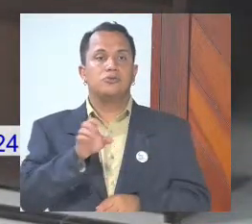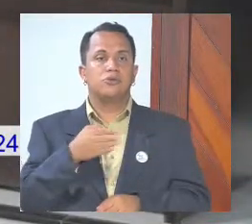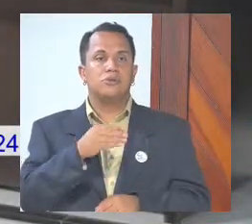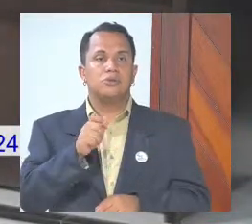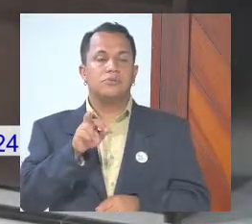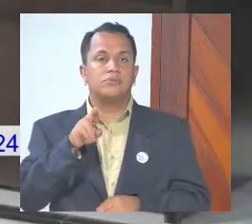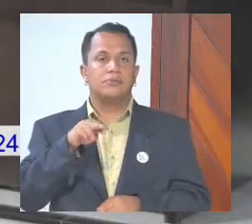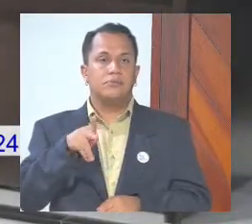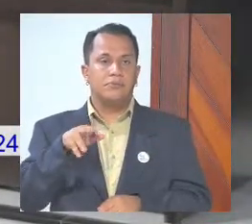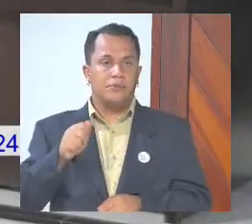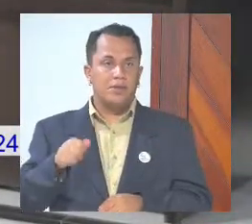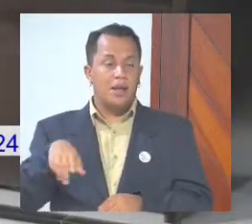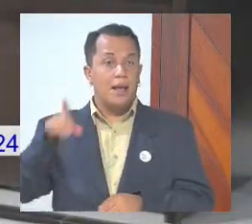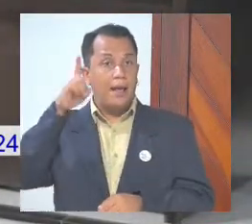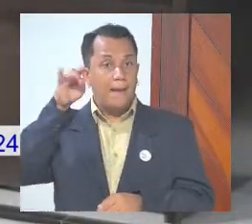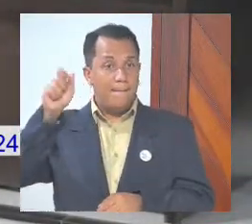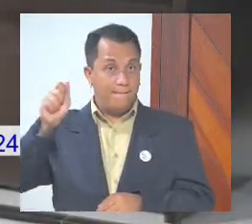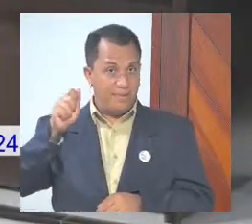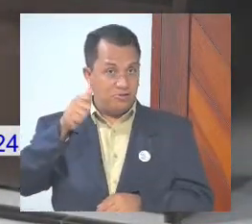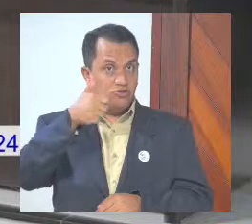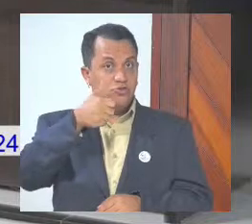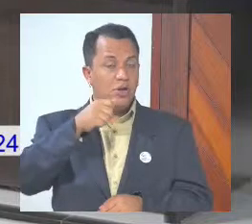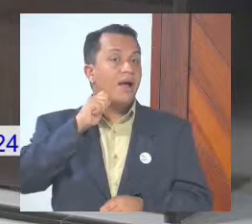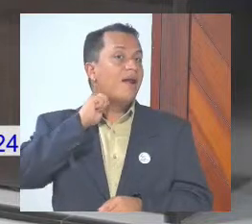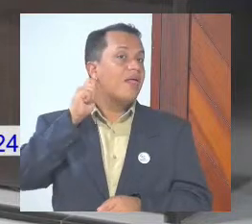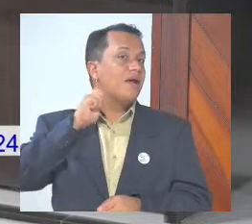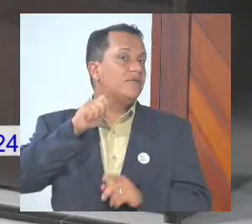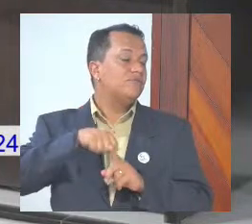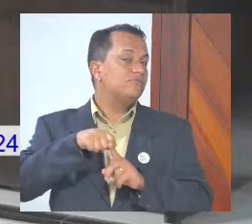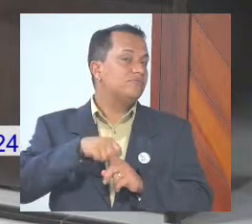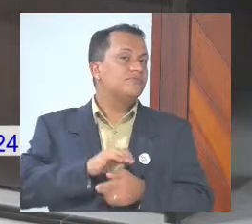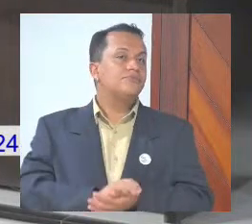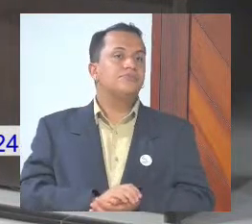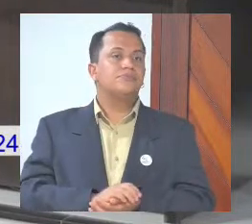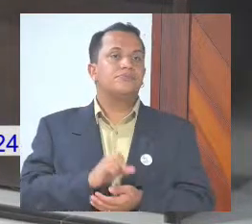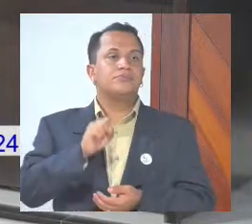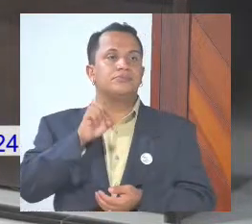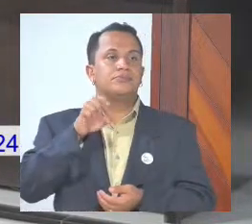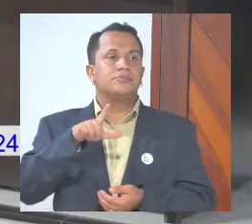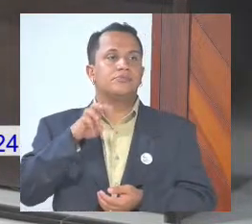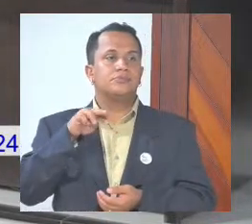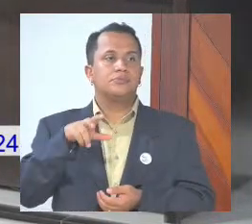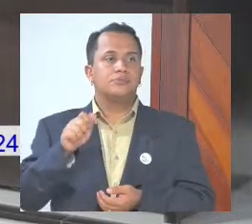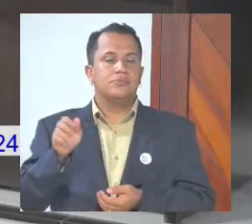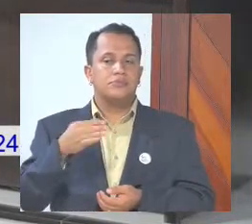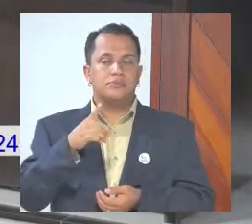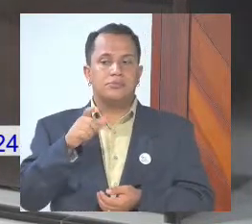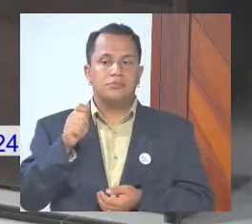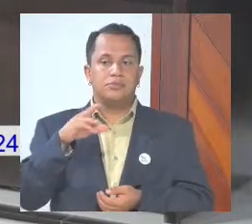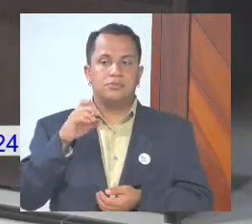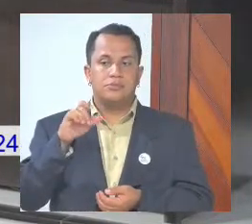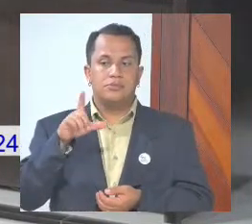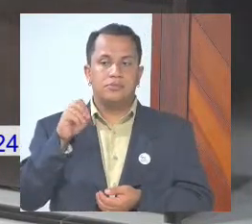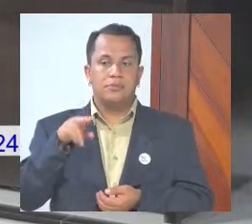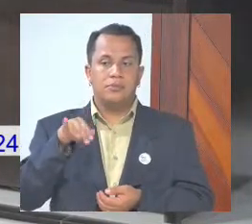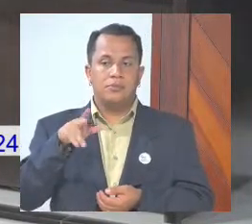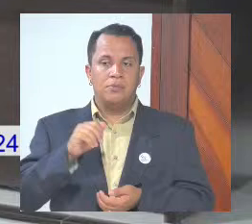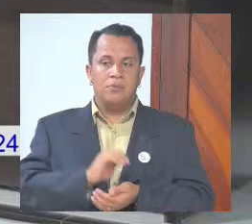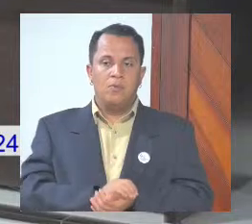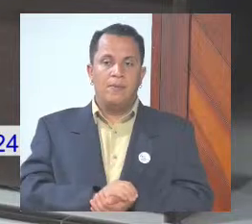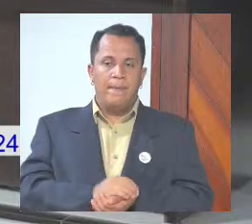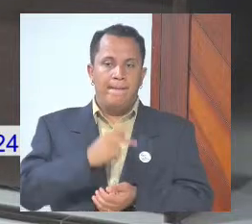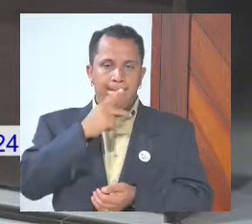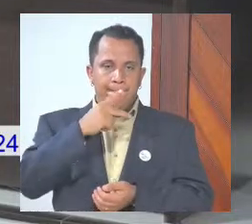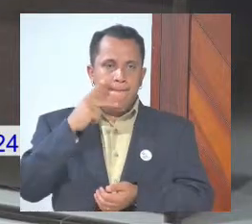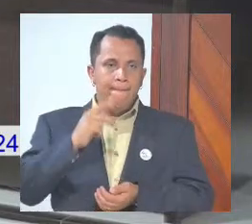Nunes, 1º de abril de 2024. Selma da Colônia, vereadora pelo